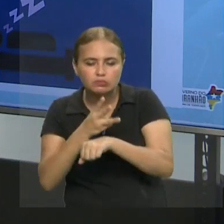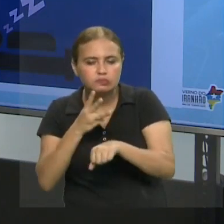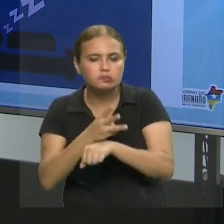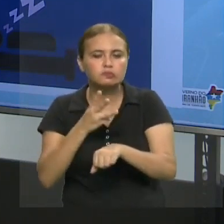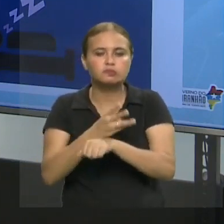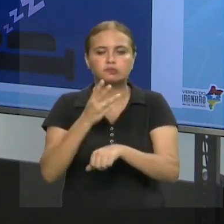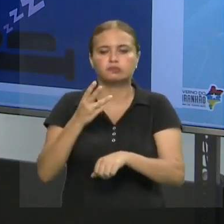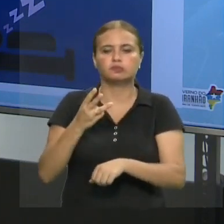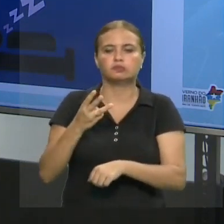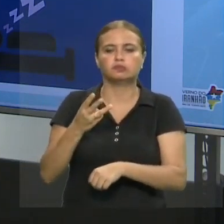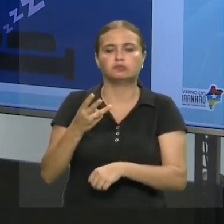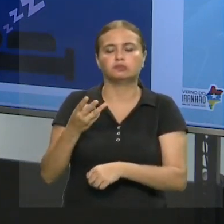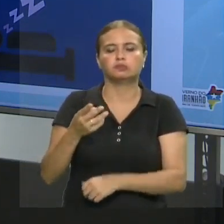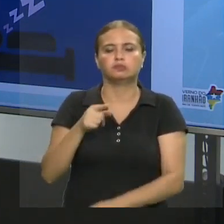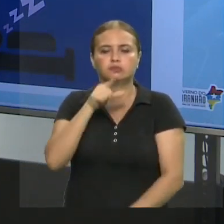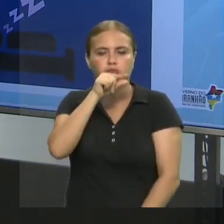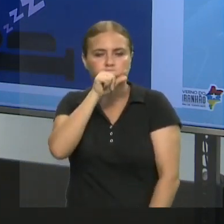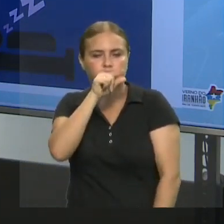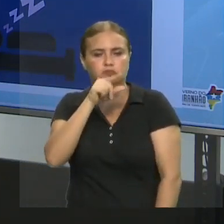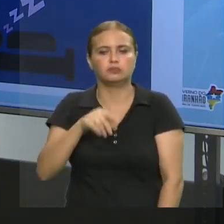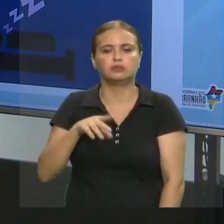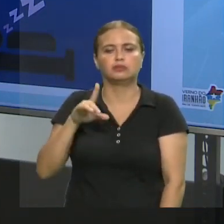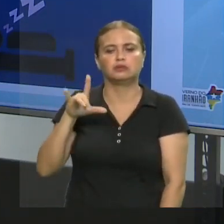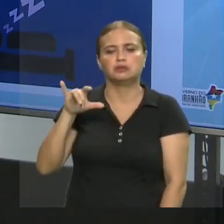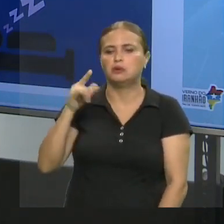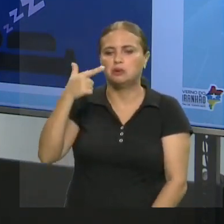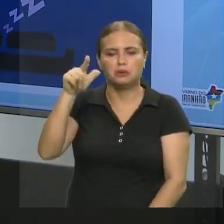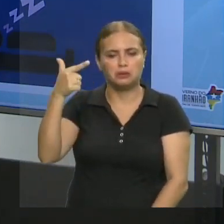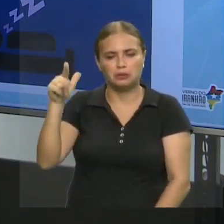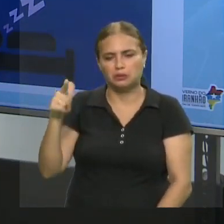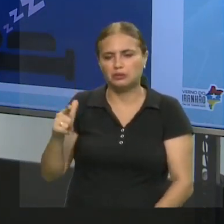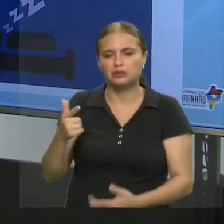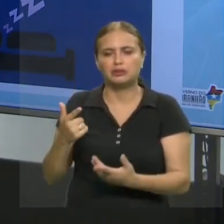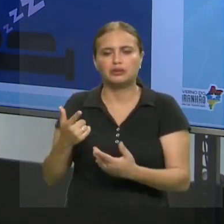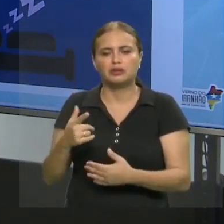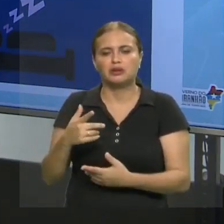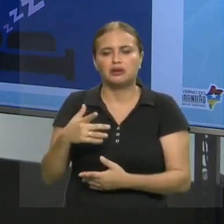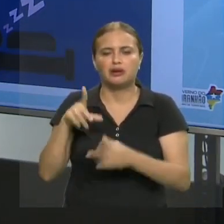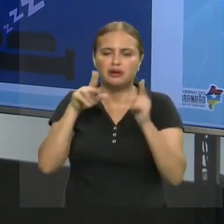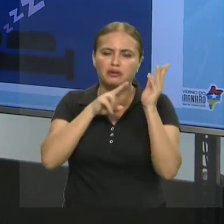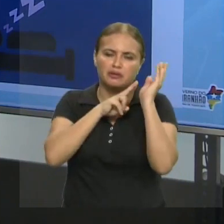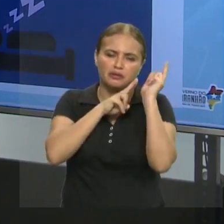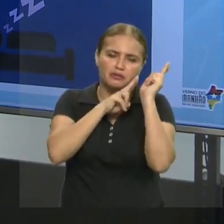ou Twitter ou outra rede social qualquer, e aí eu vou dormir lá para as